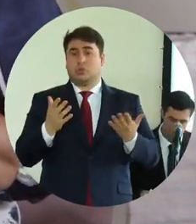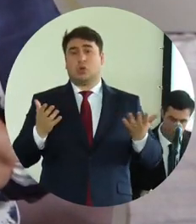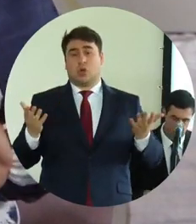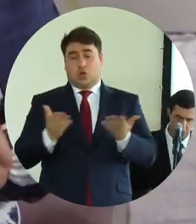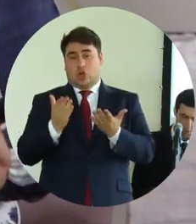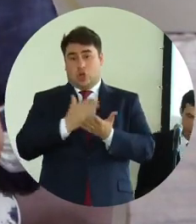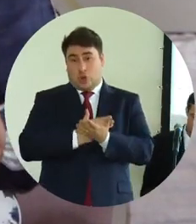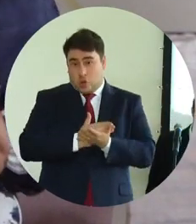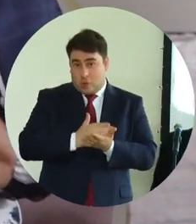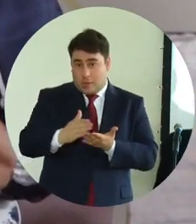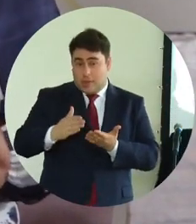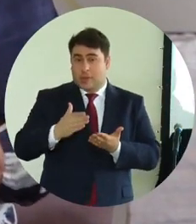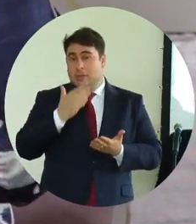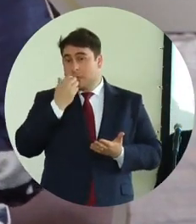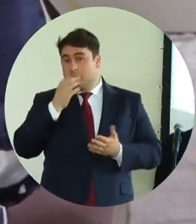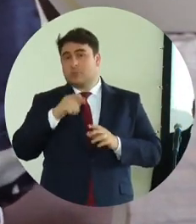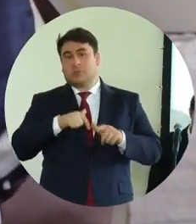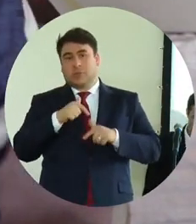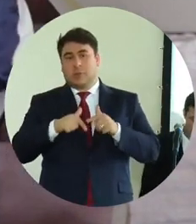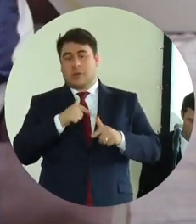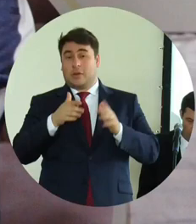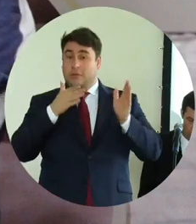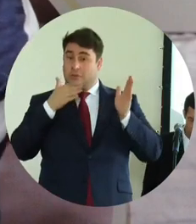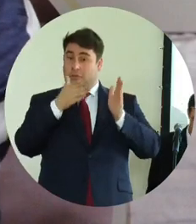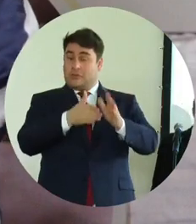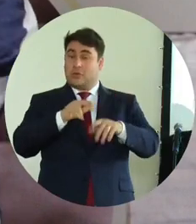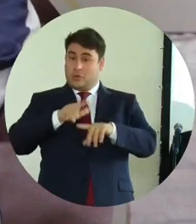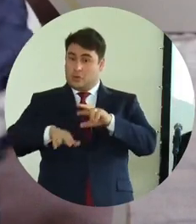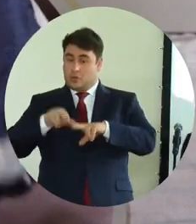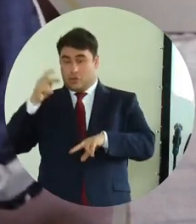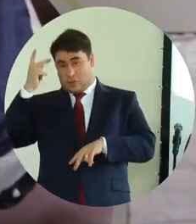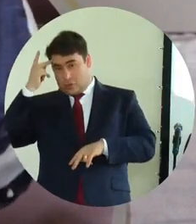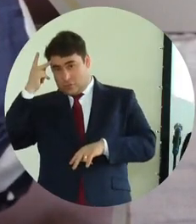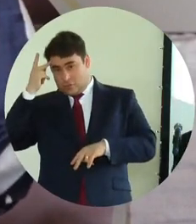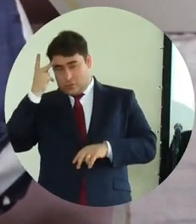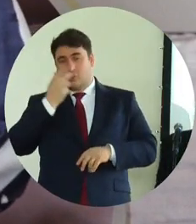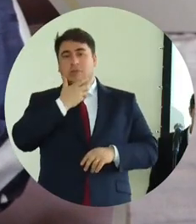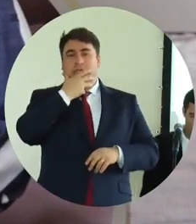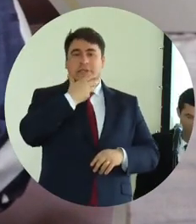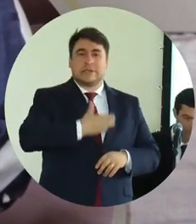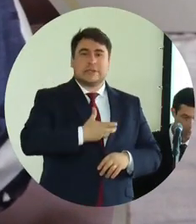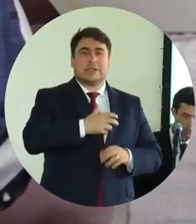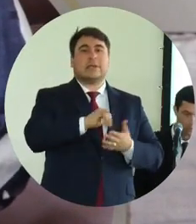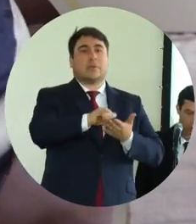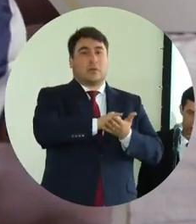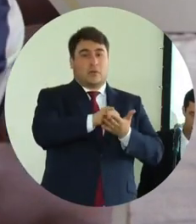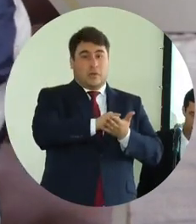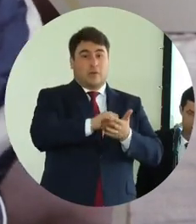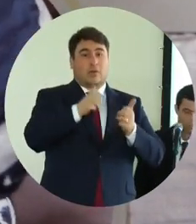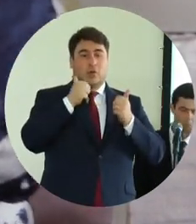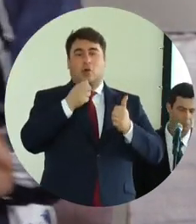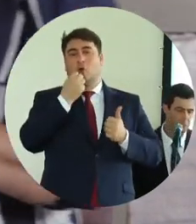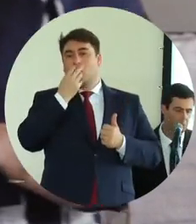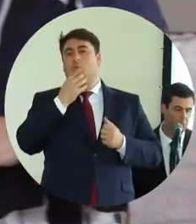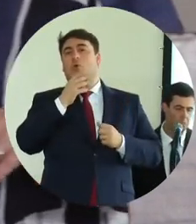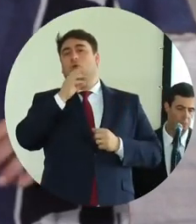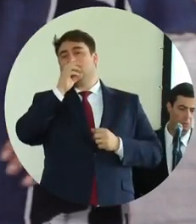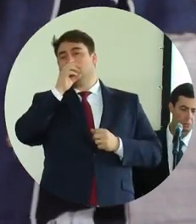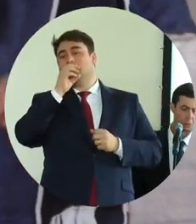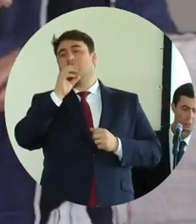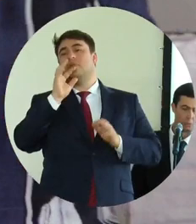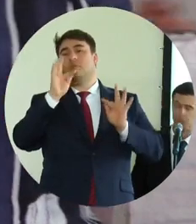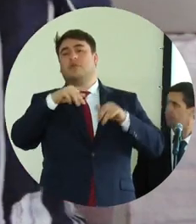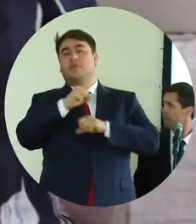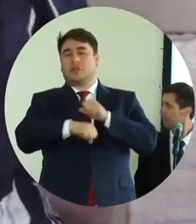começar agora. Vamos trabalhar com esse foco. Junho, São Paulo. Dezembro, Nova York. Um bom fim de ano a